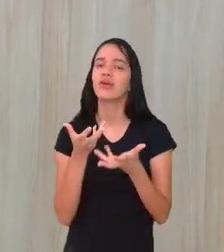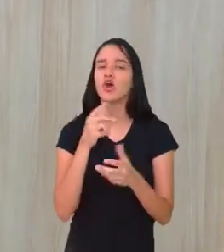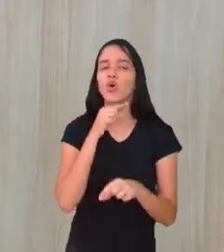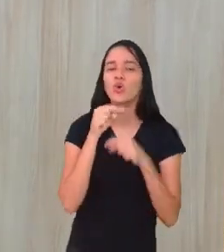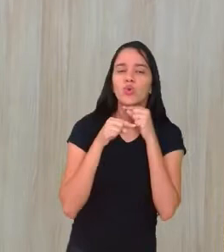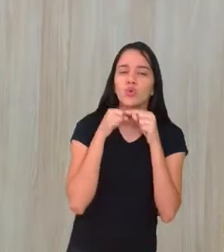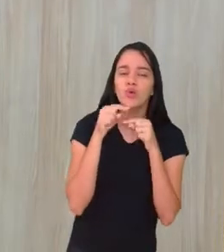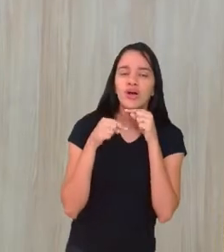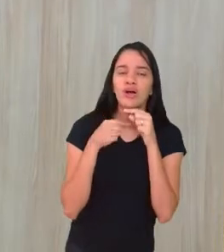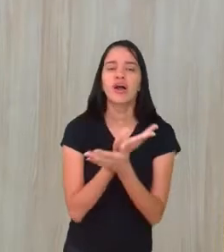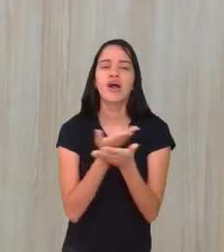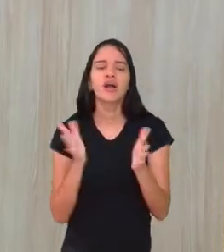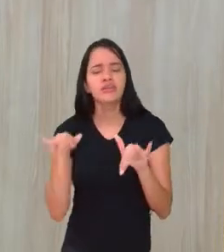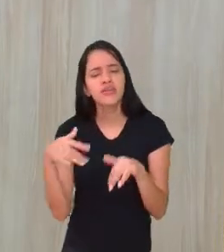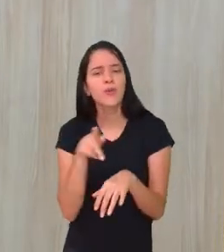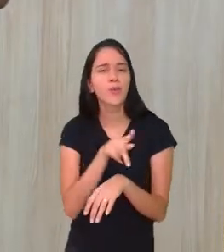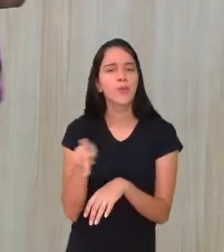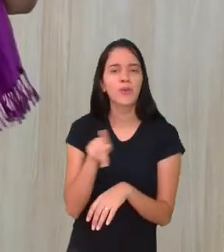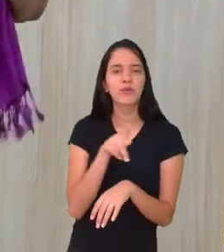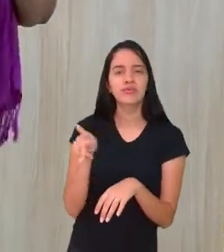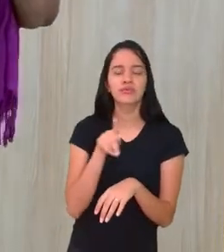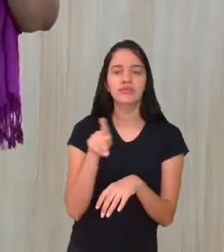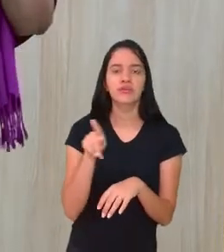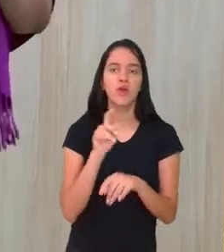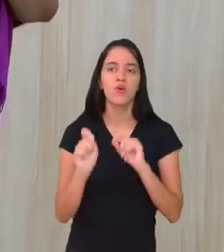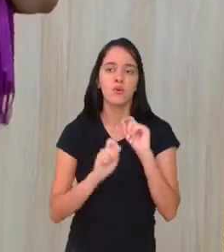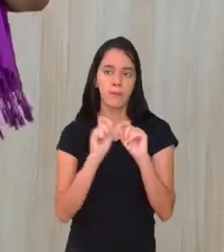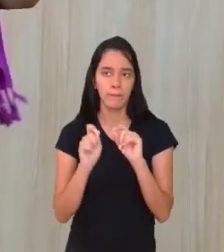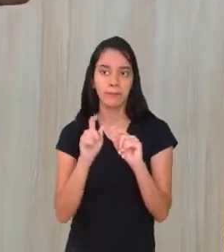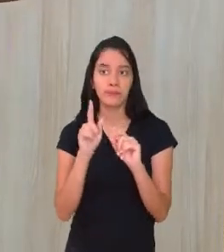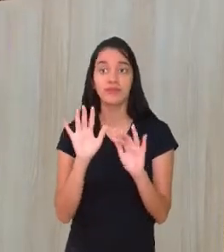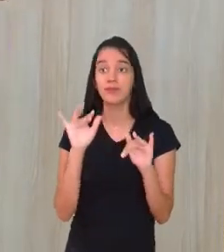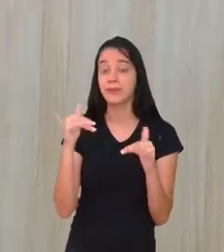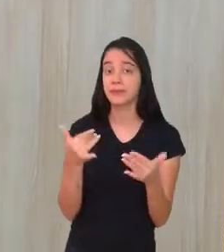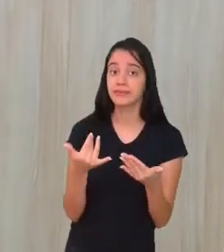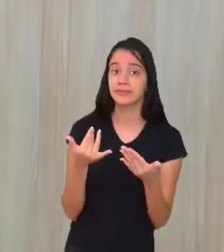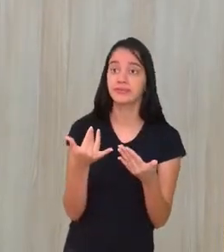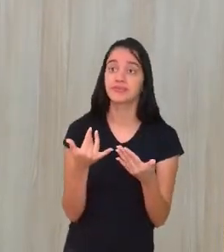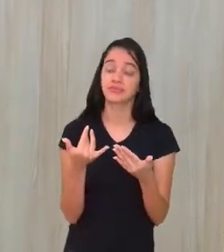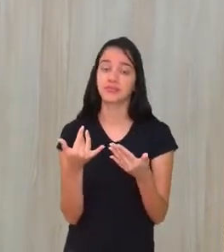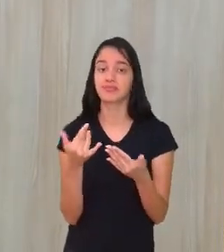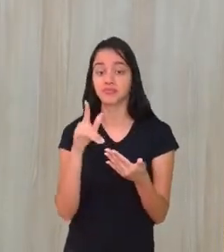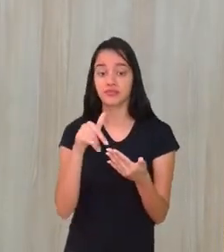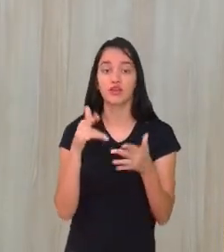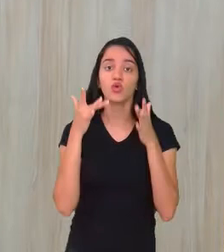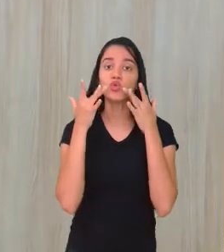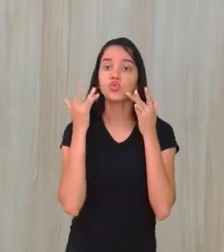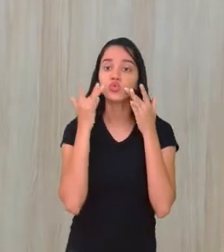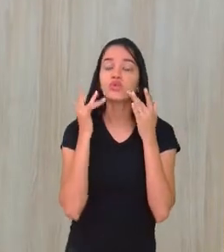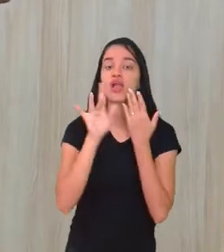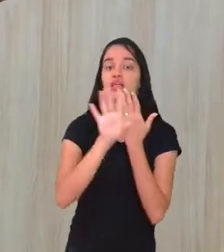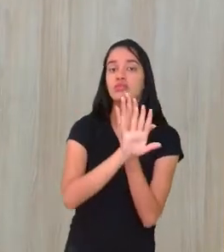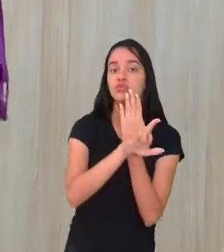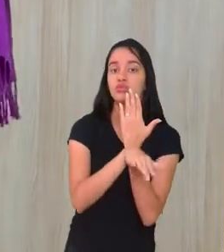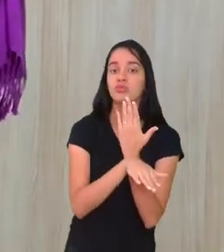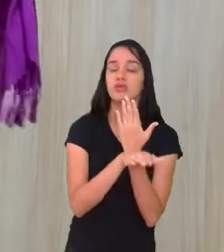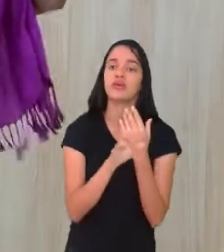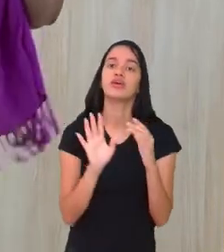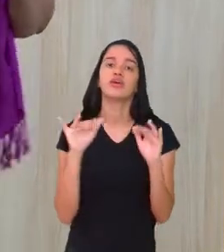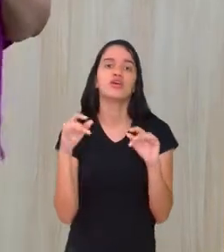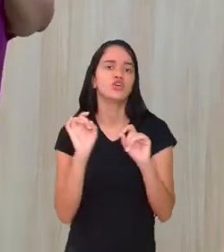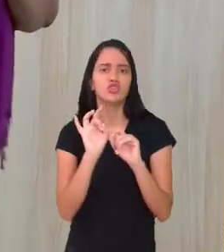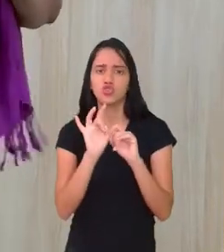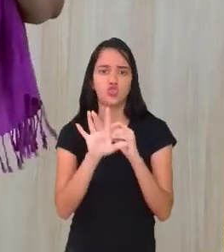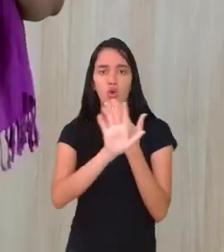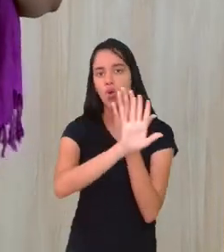também. Professora, o stop motion, quando ele é feito, o teatro de sombras, e fica só